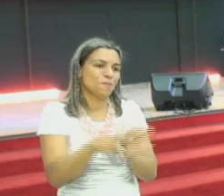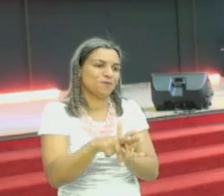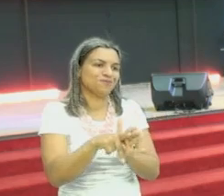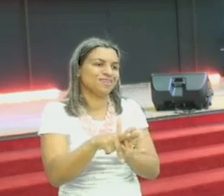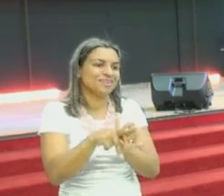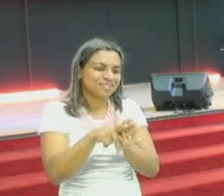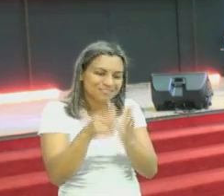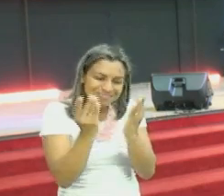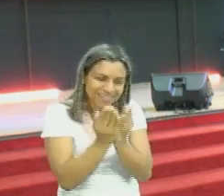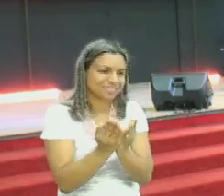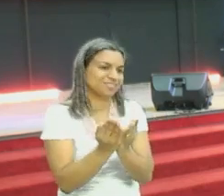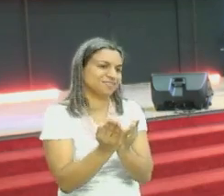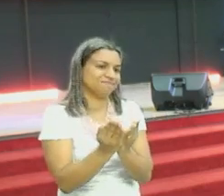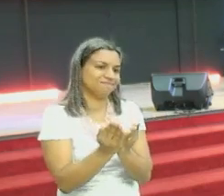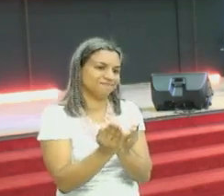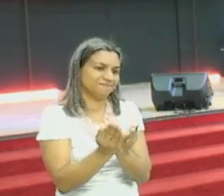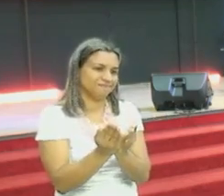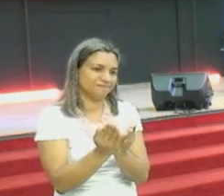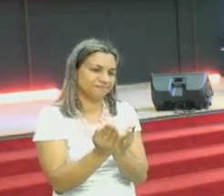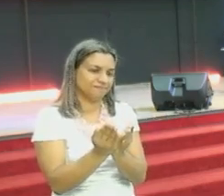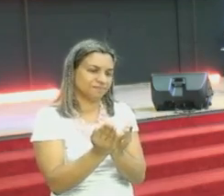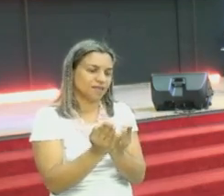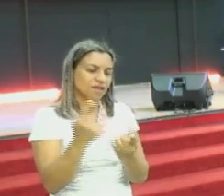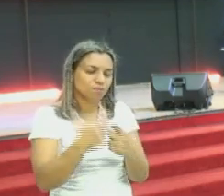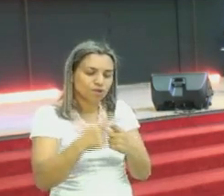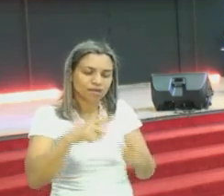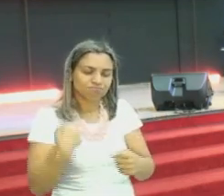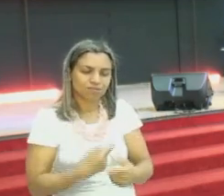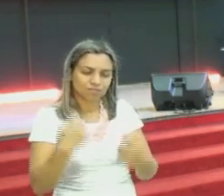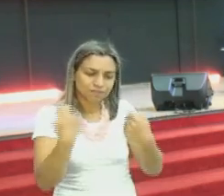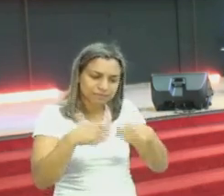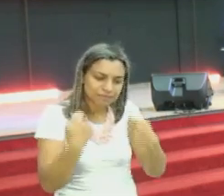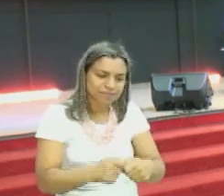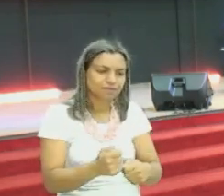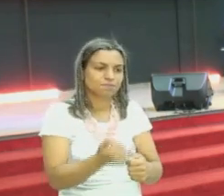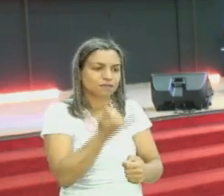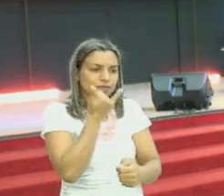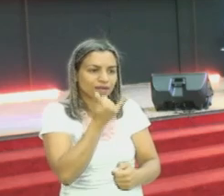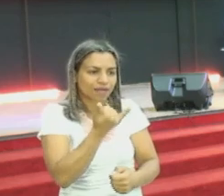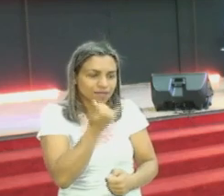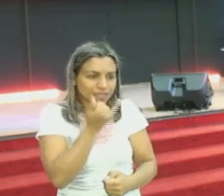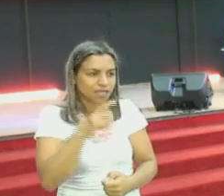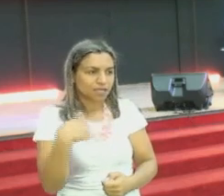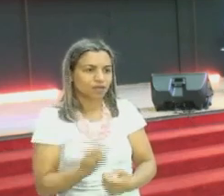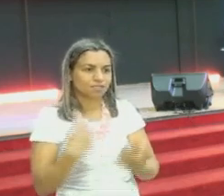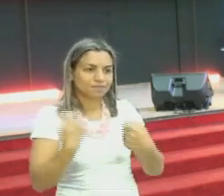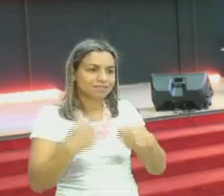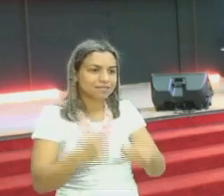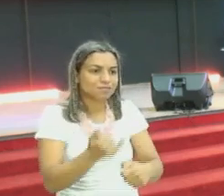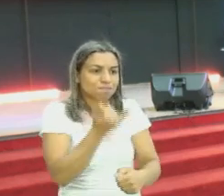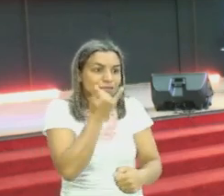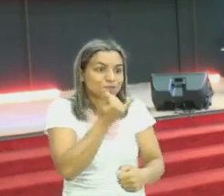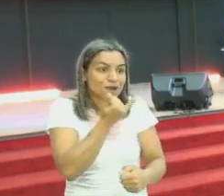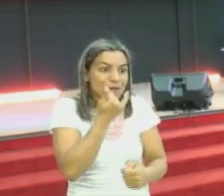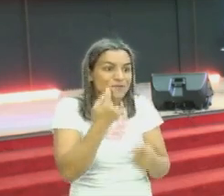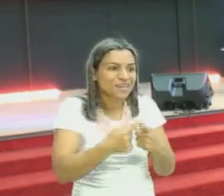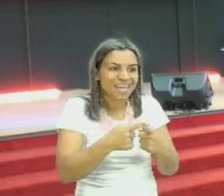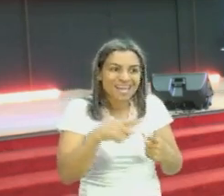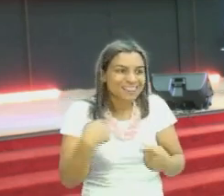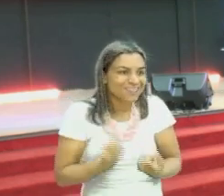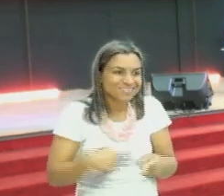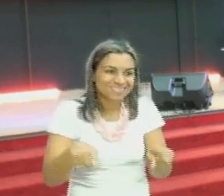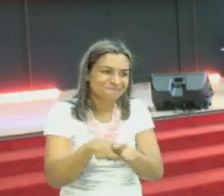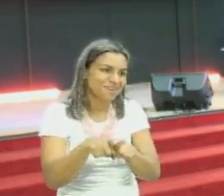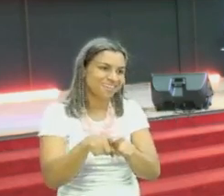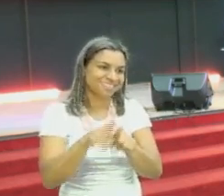cristão. Por que devemos perdoar? Devemos perdoar porque fomos